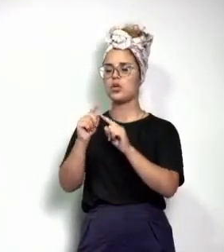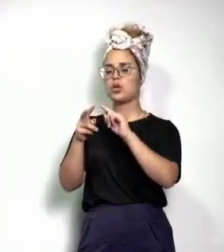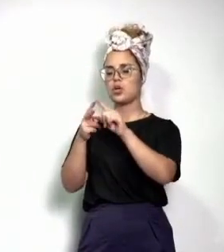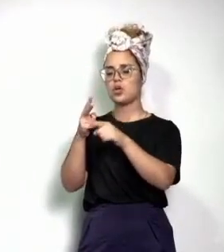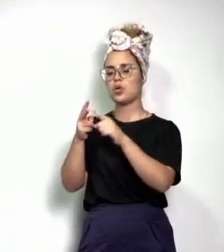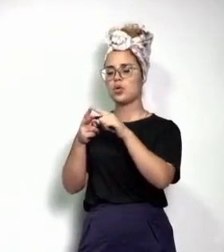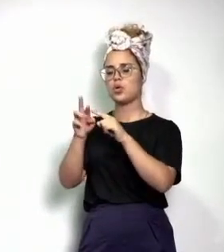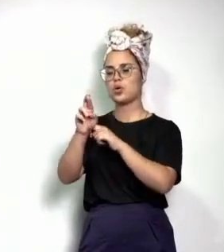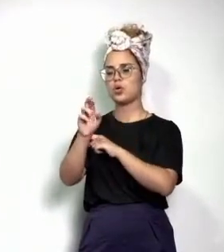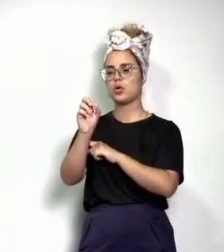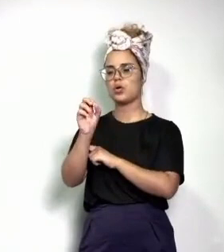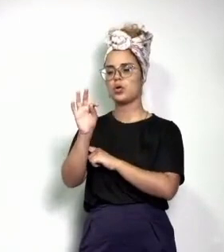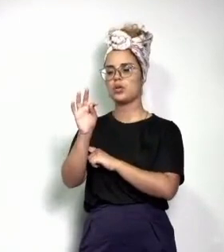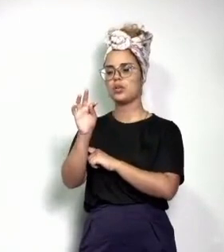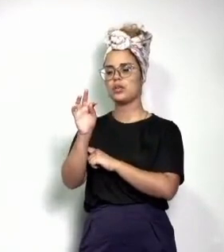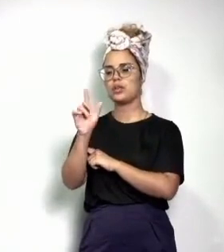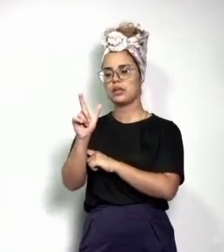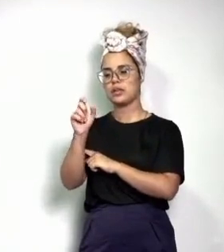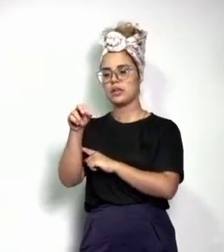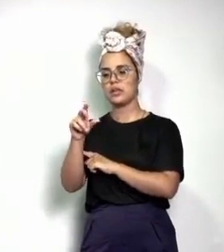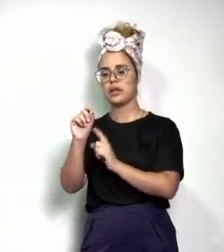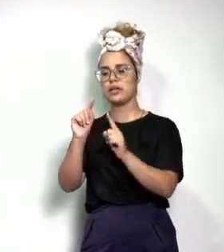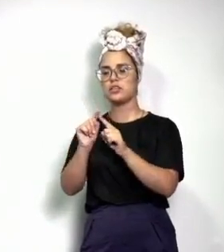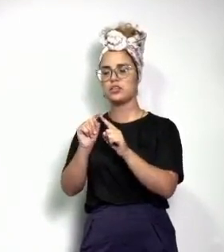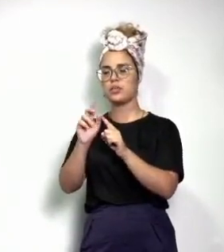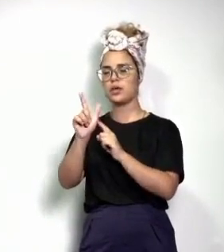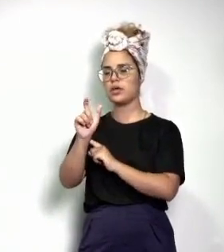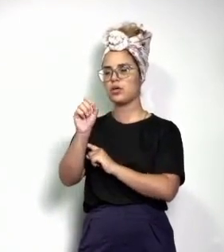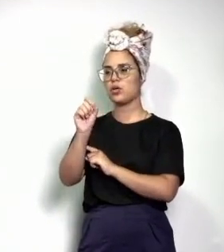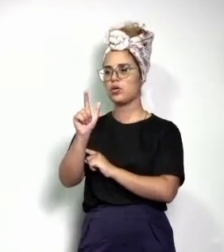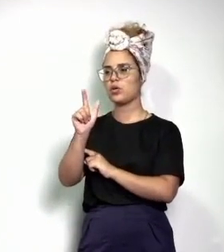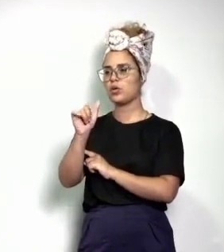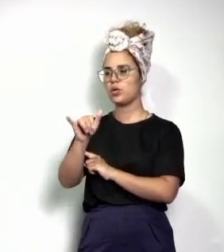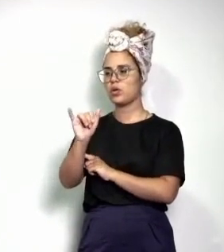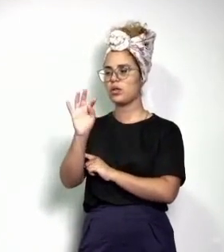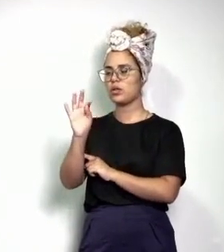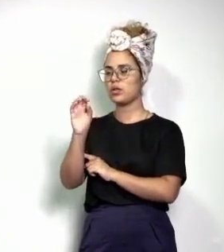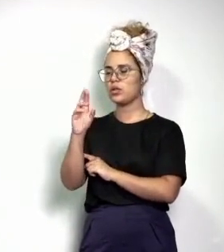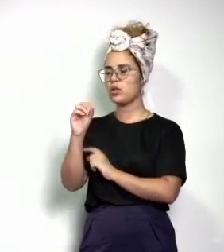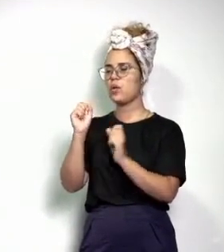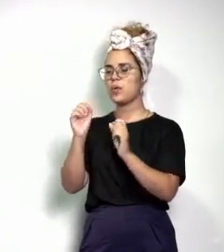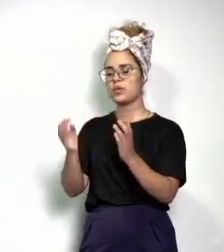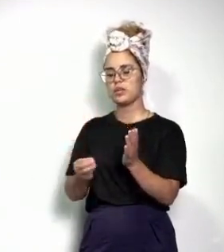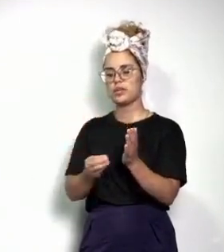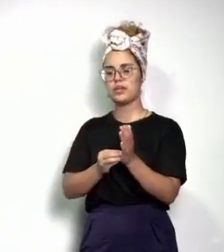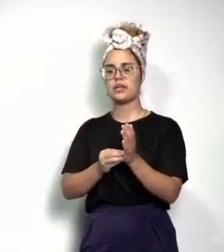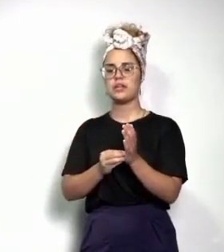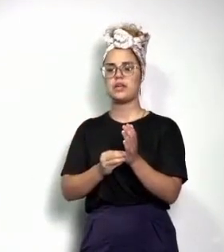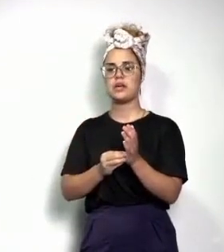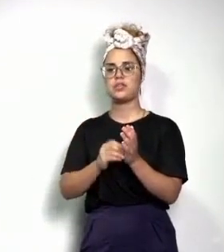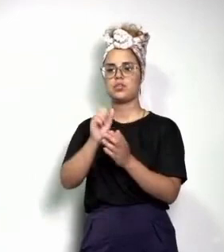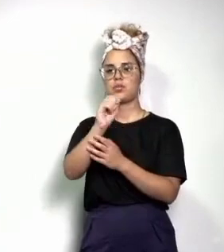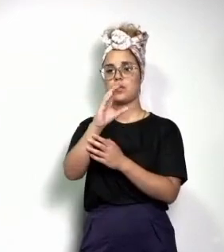o monitor podem ser ligados no AC, caso não haja bateria suficiente ou se verificar que as baterias